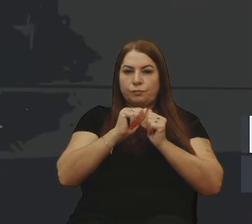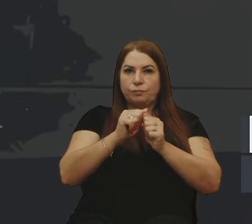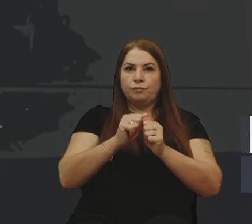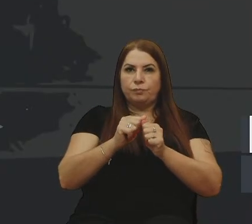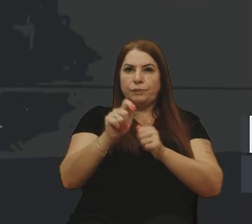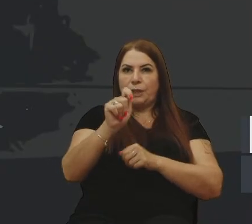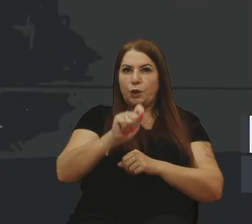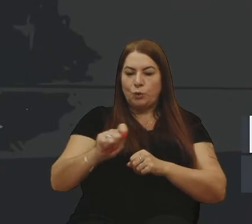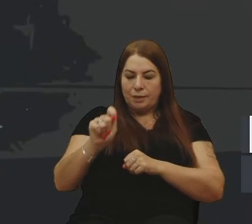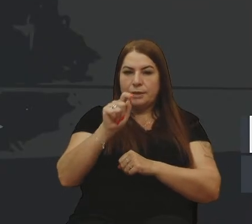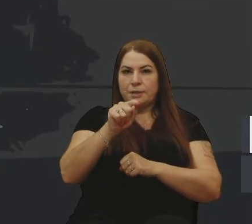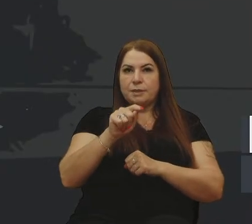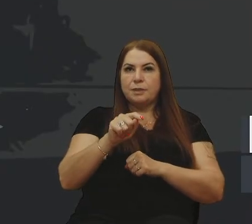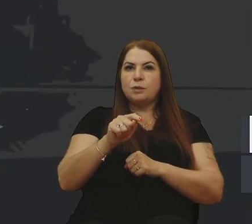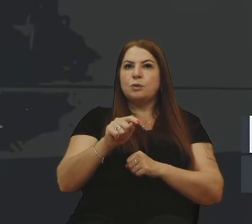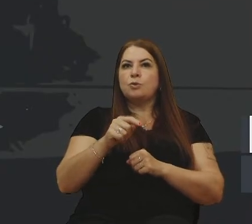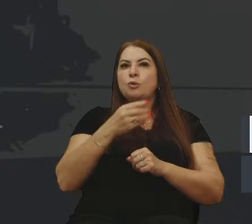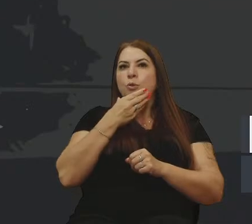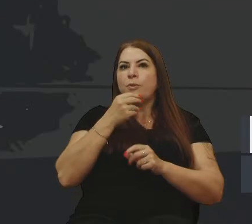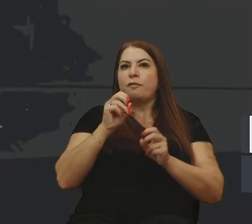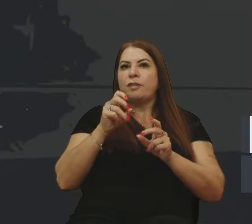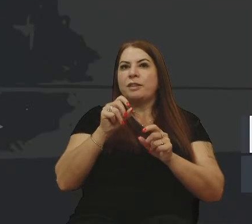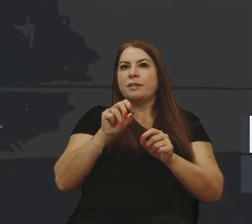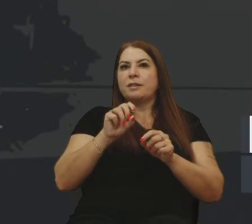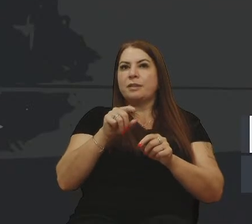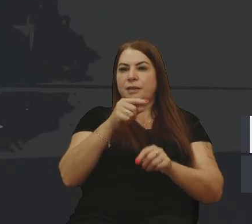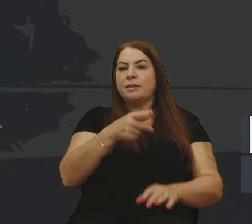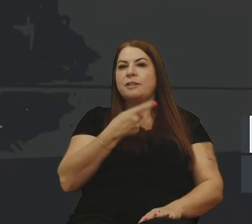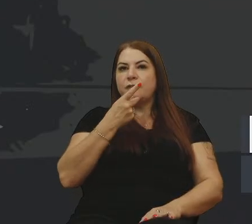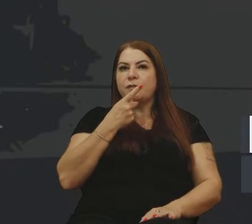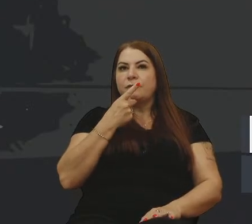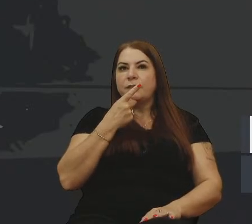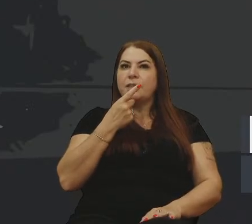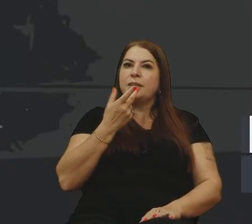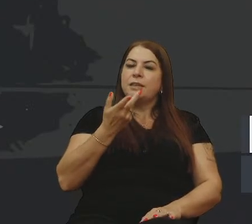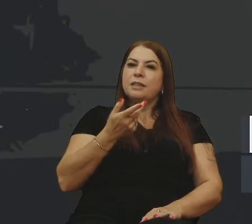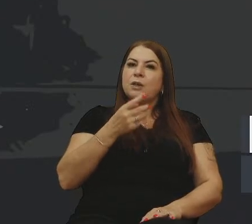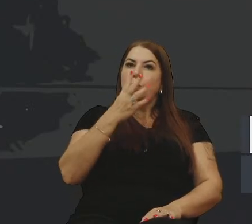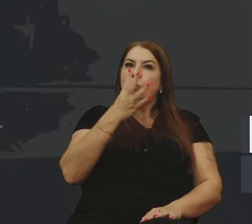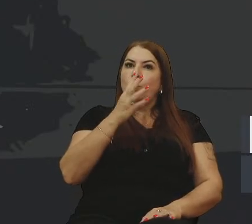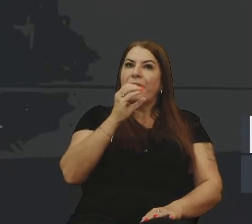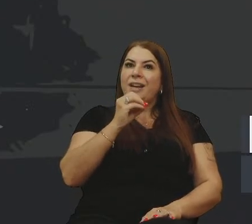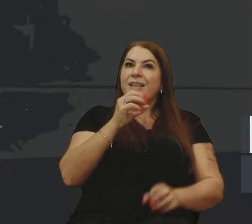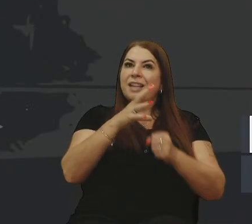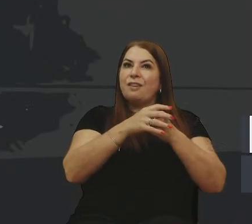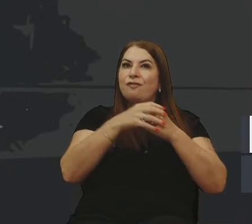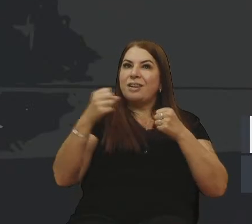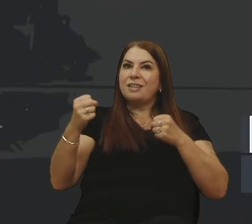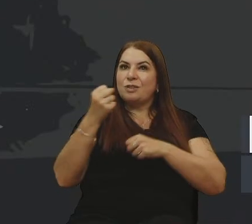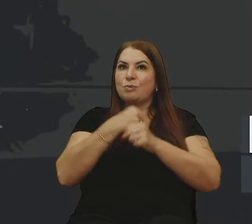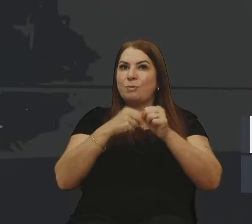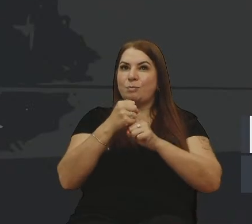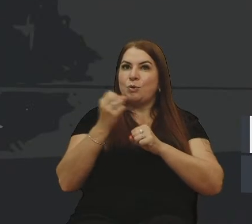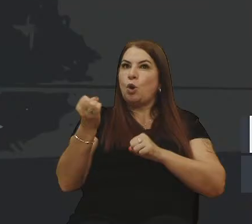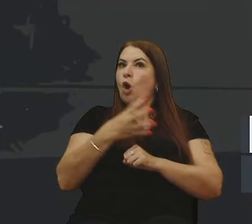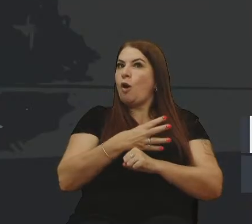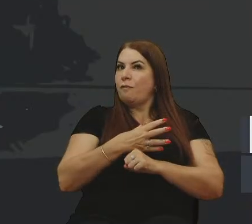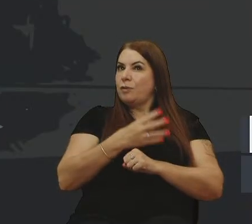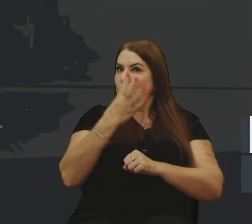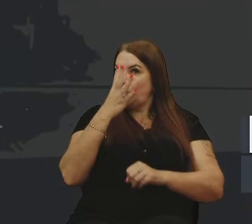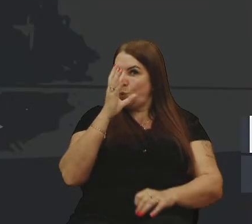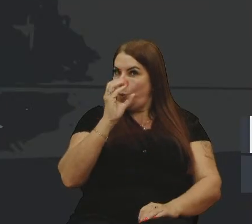associação. O cara vendeu ano passado, esfregou na minha cara isso gentilmente. Ele vendeu 40 franquias ano passado para novos franqueados,